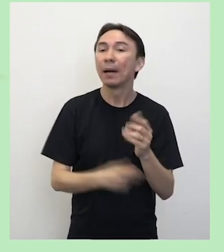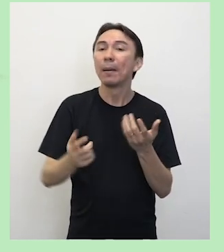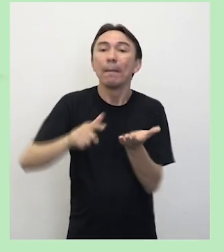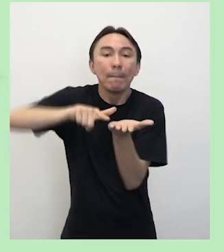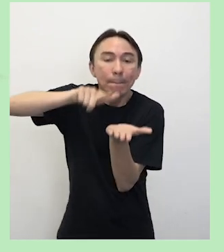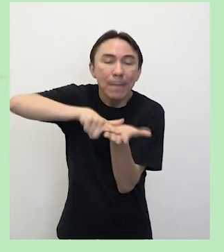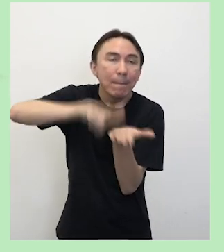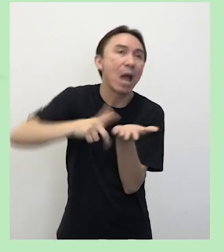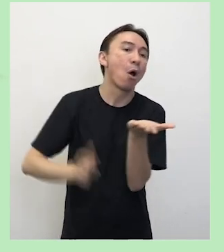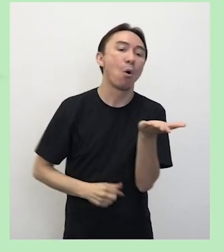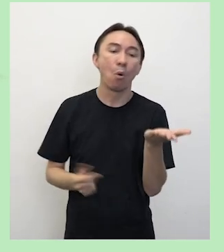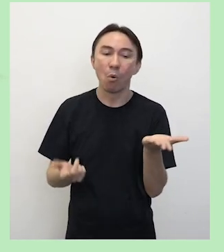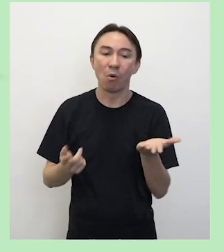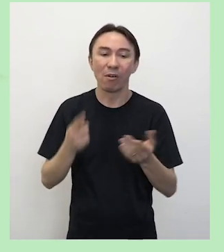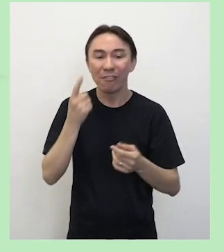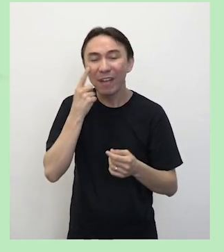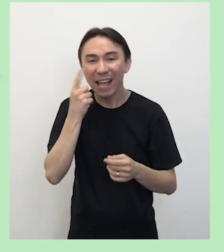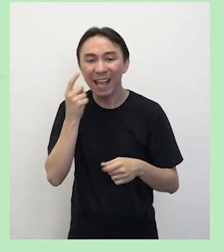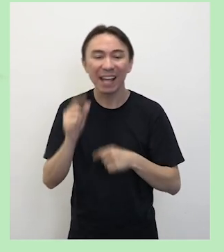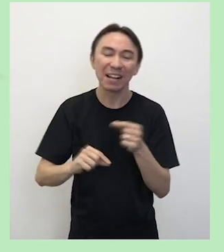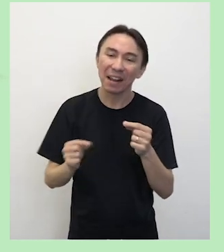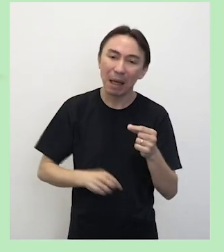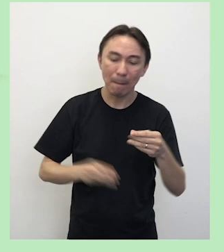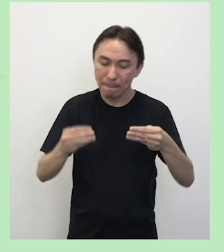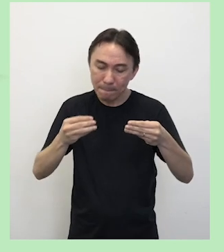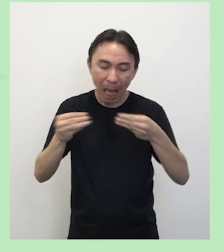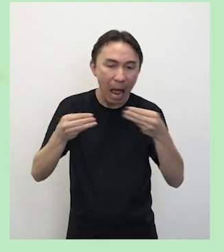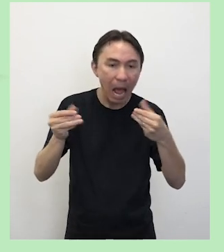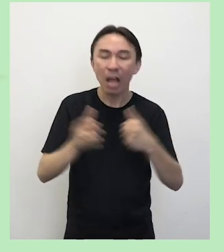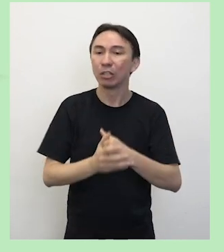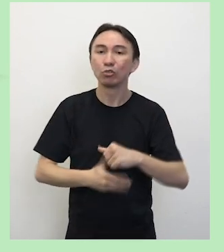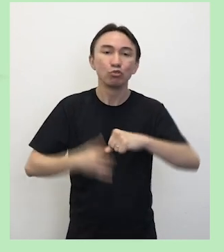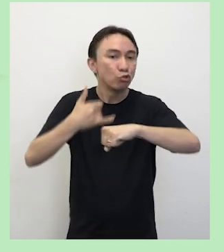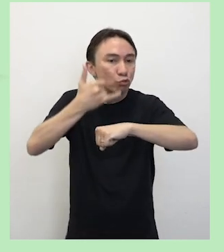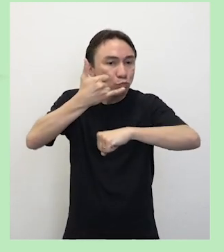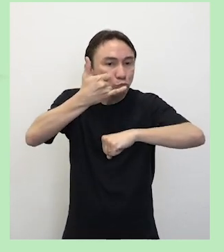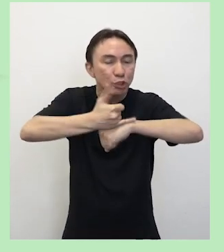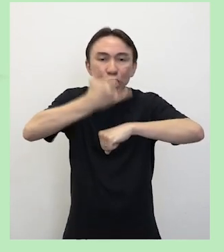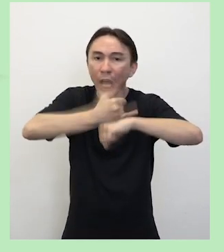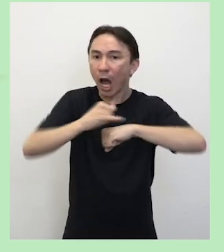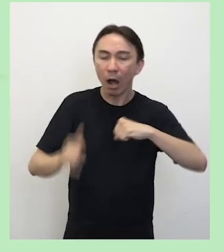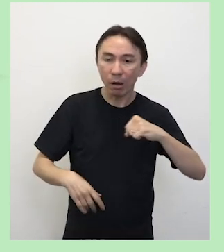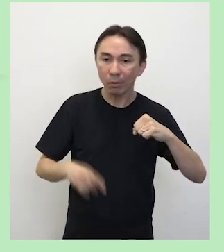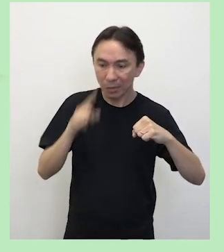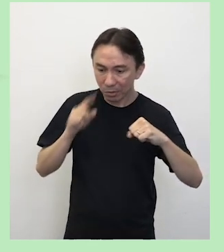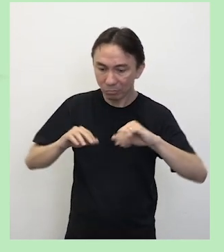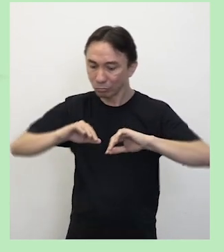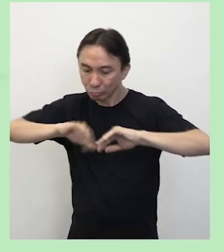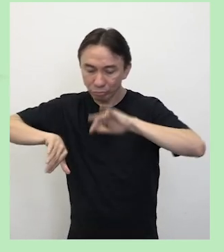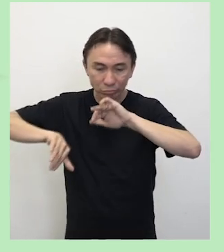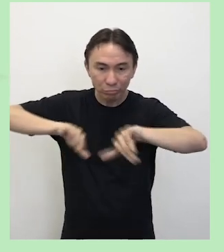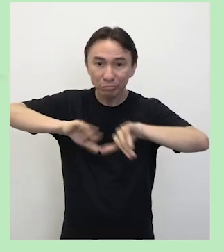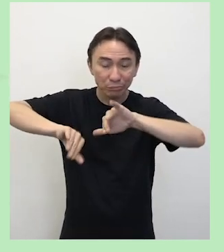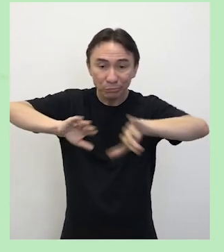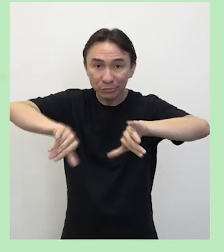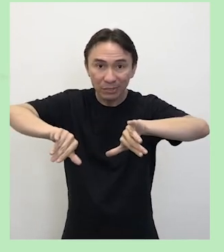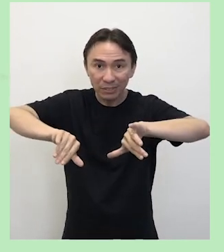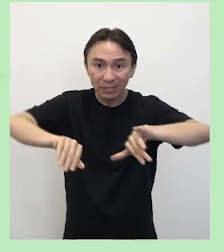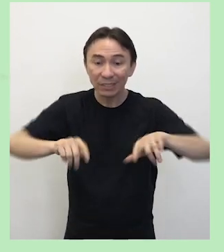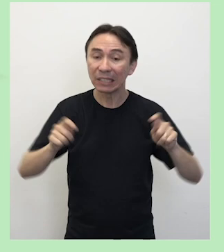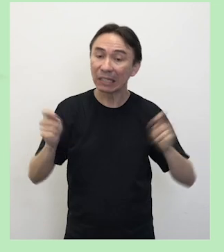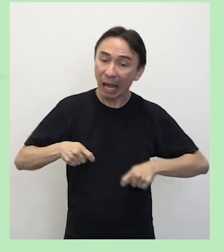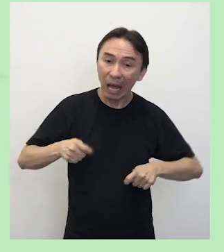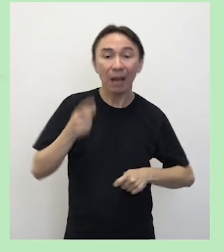consigo mensurar plástico, metais, enfim, eu consigo ter aí uma noção